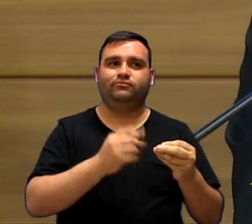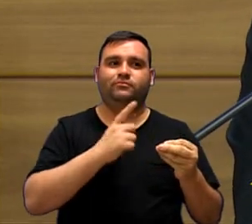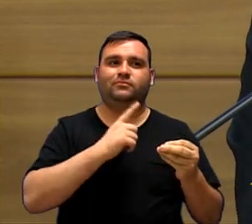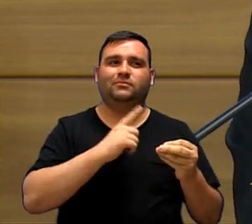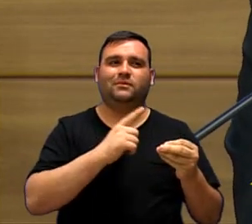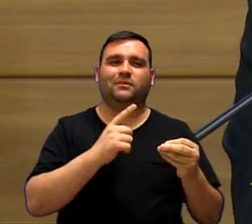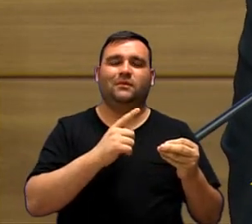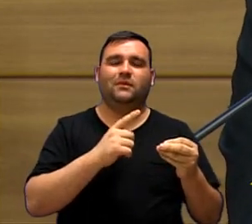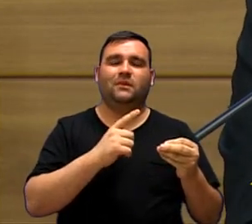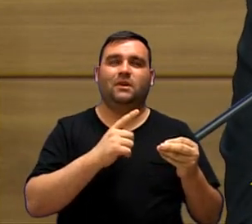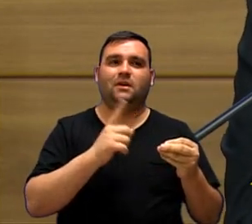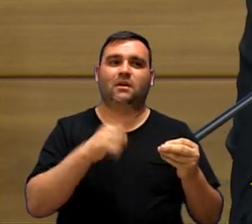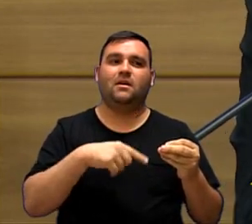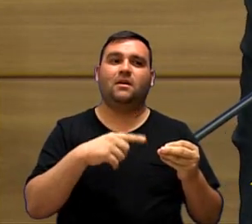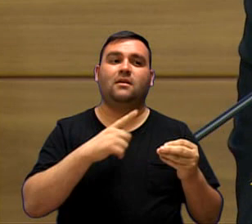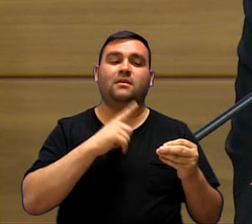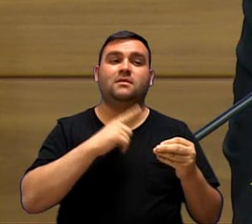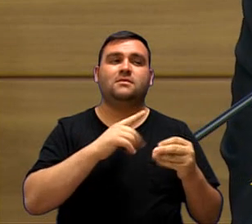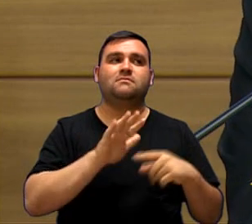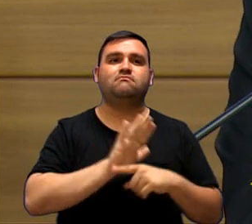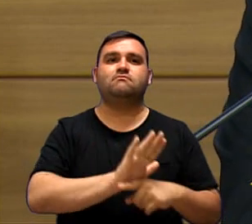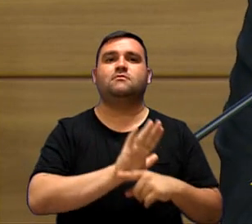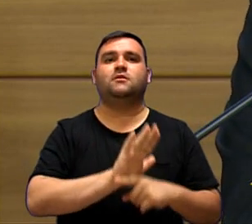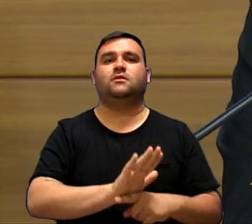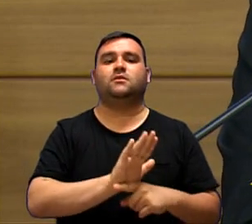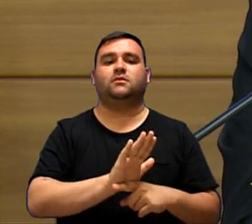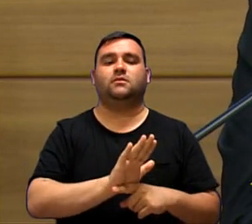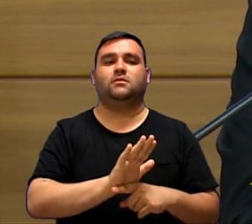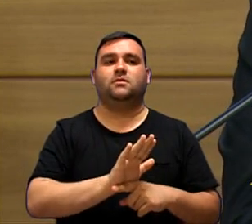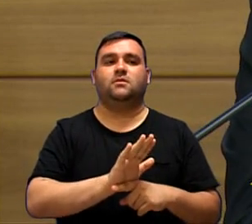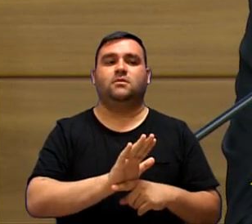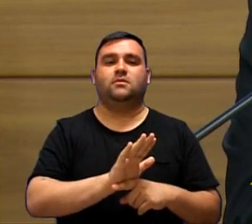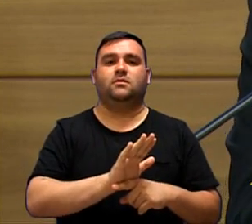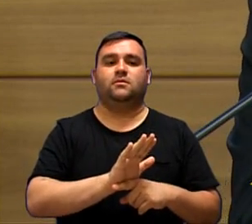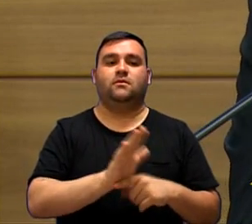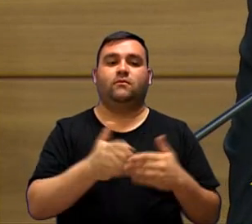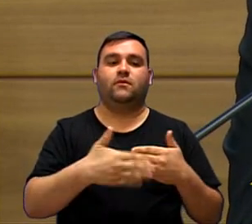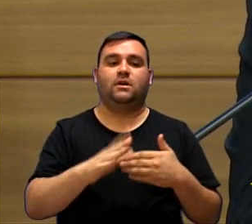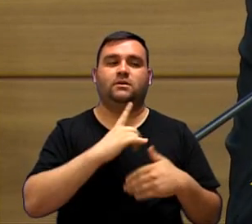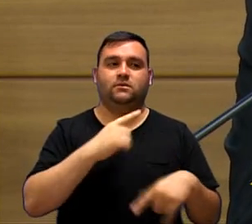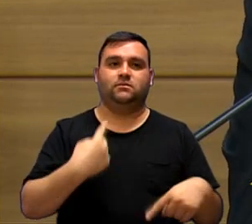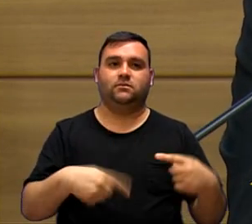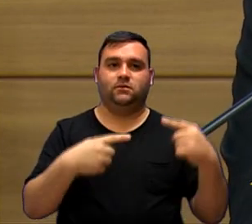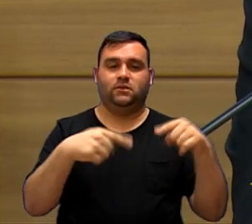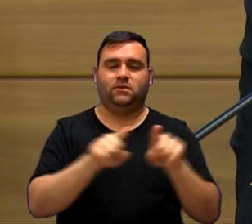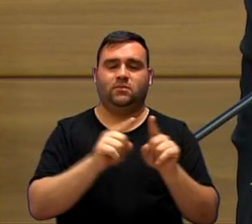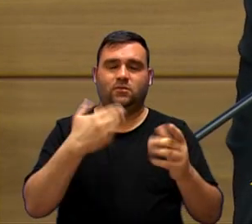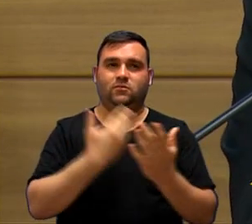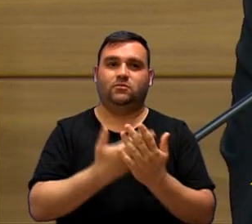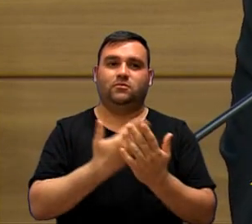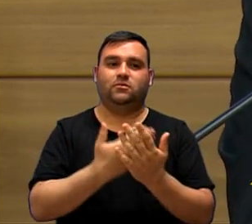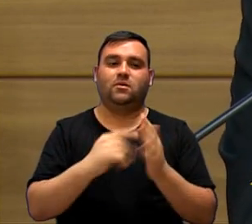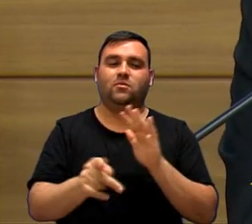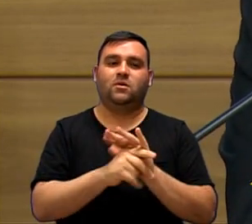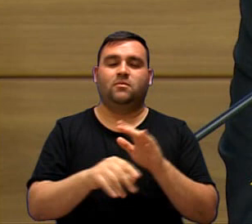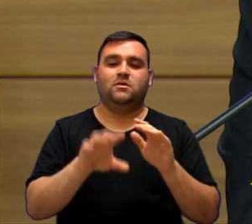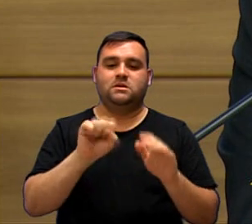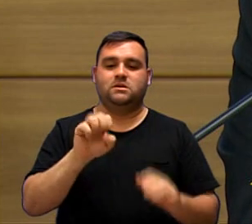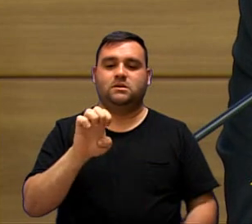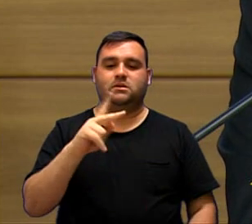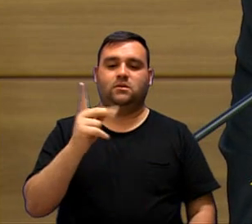não mitigatória, mas de uma compensatória que está sendo discutida e levantada pela